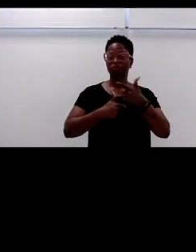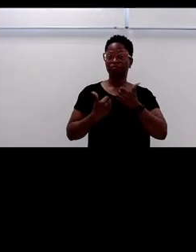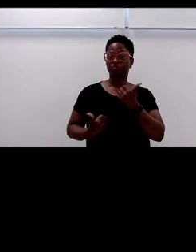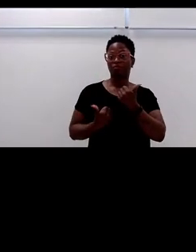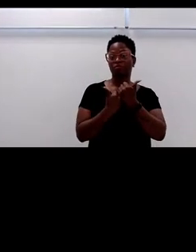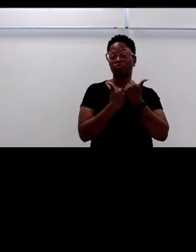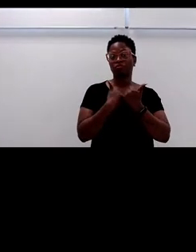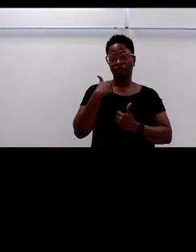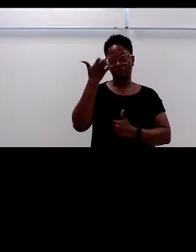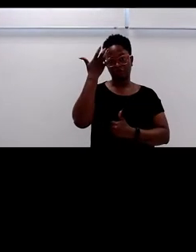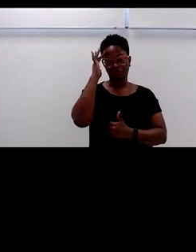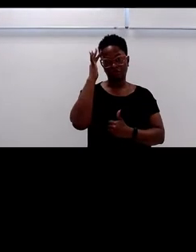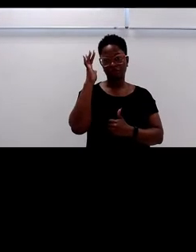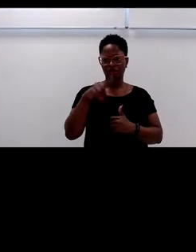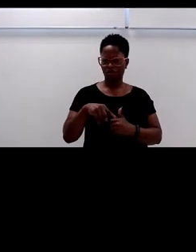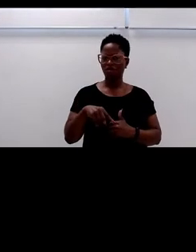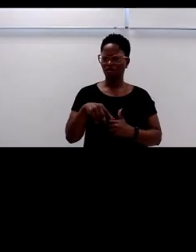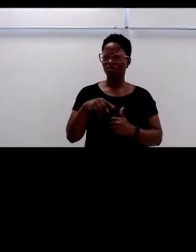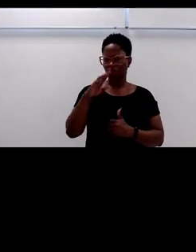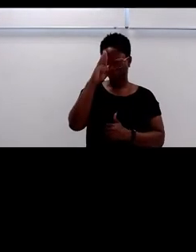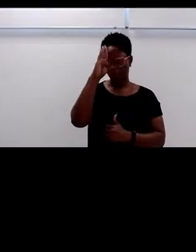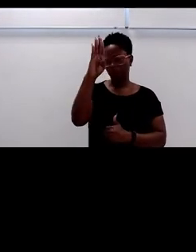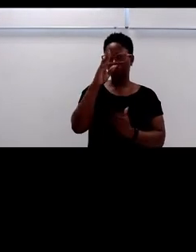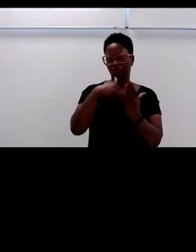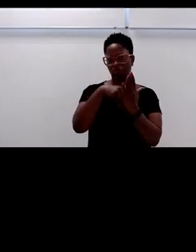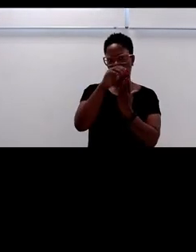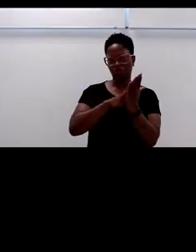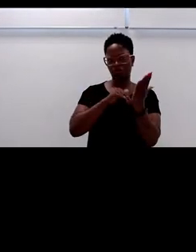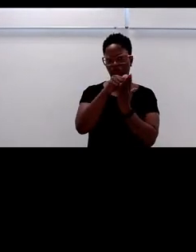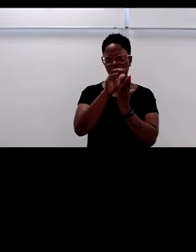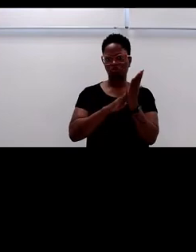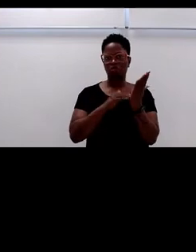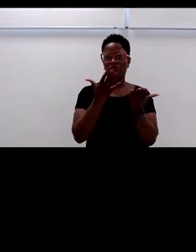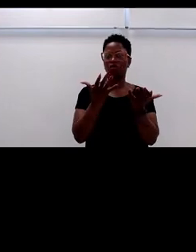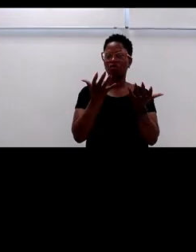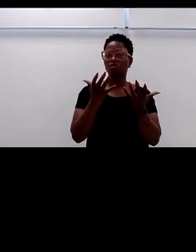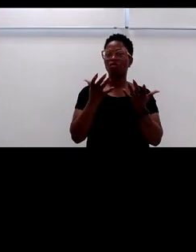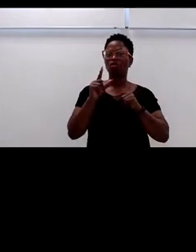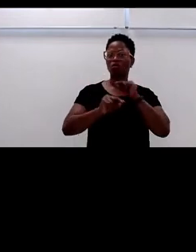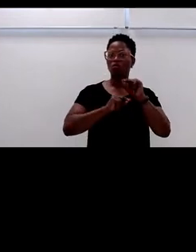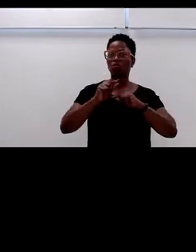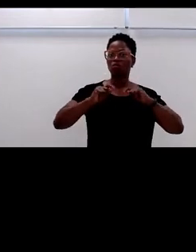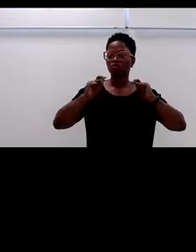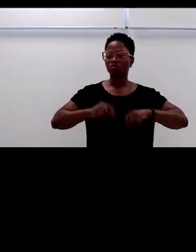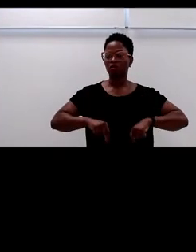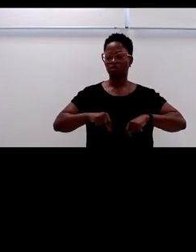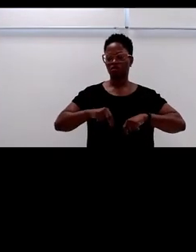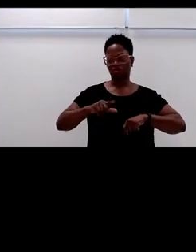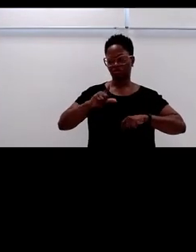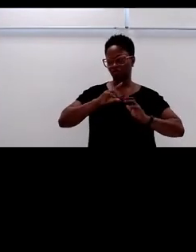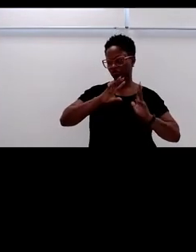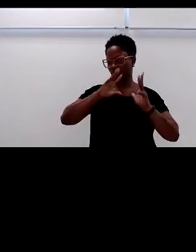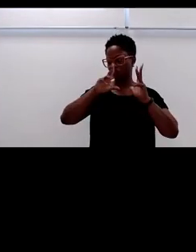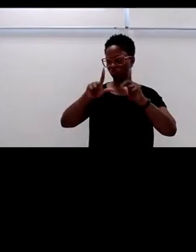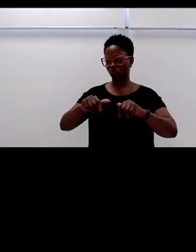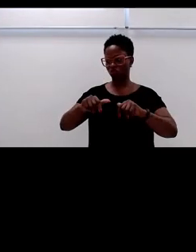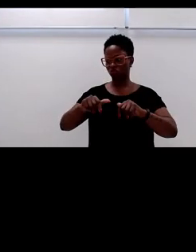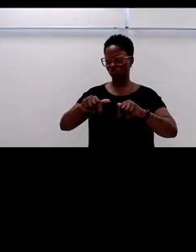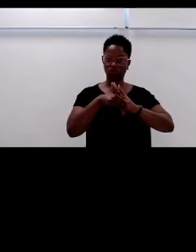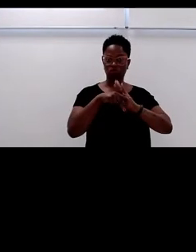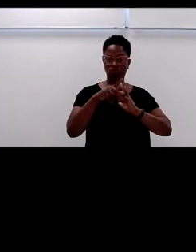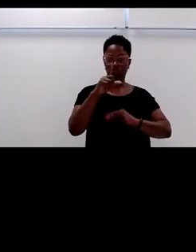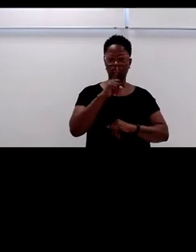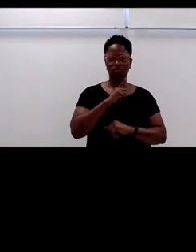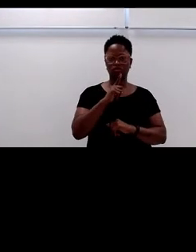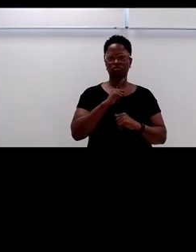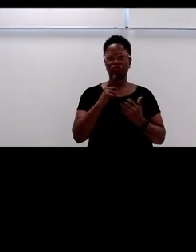que é a grande pegada do pintor, né? Todo pintor quer uma grande obra. Não tô buscando resultado, não. Eu acho